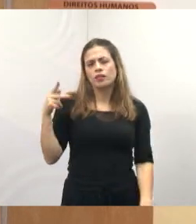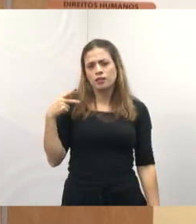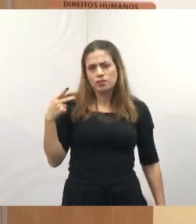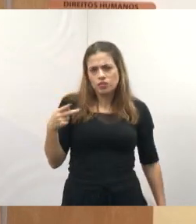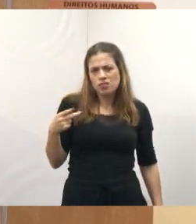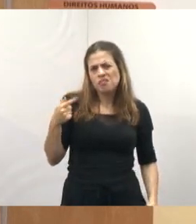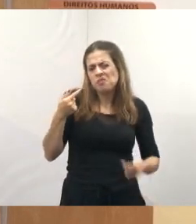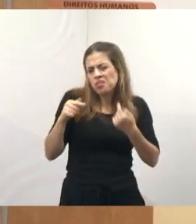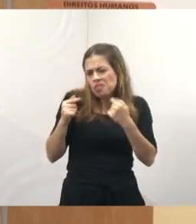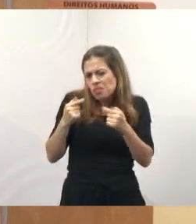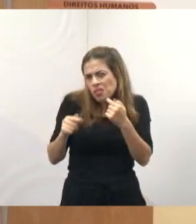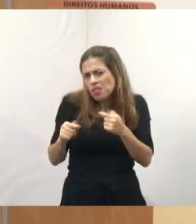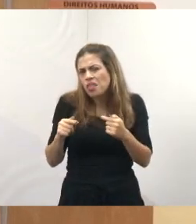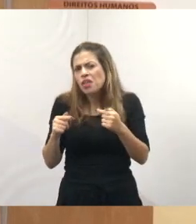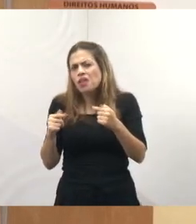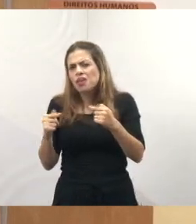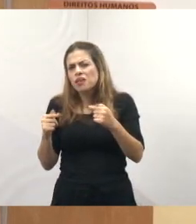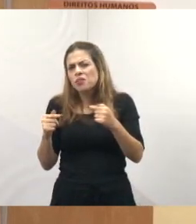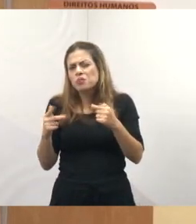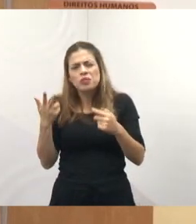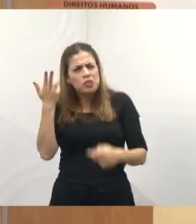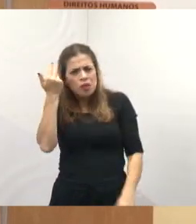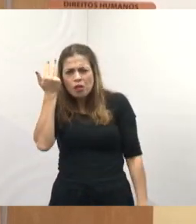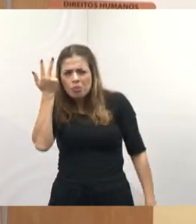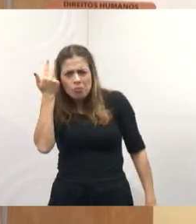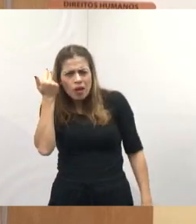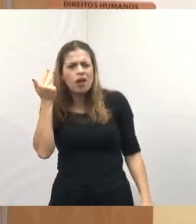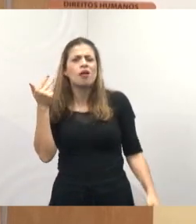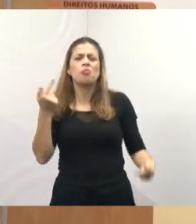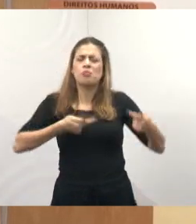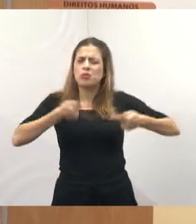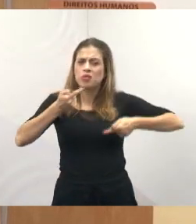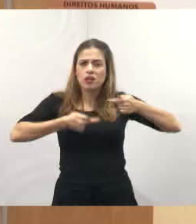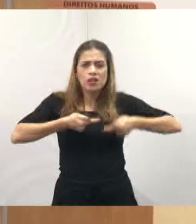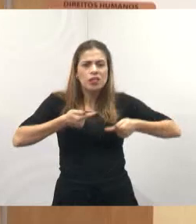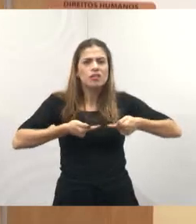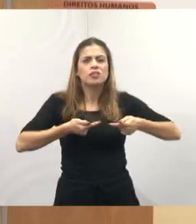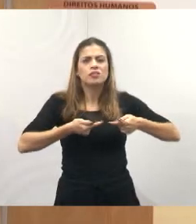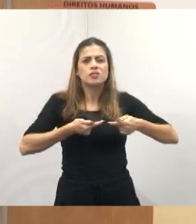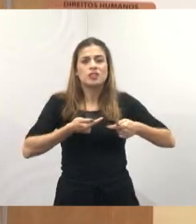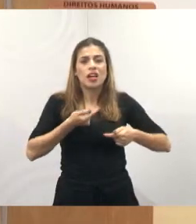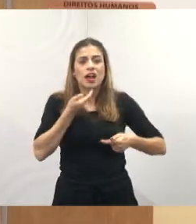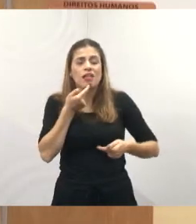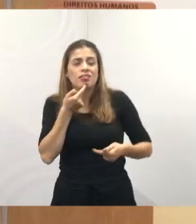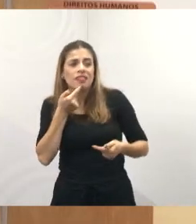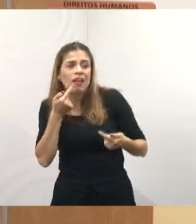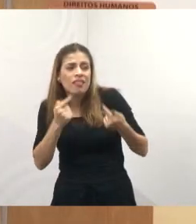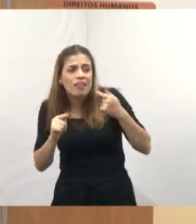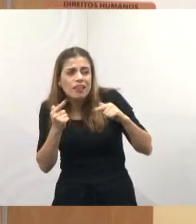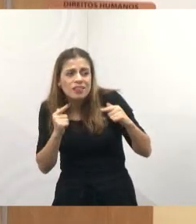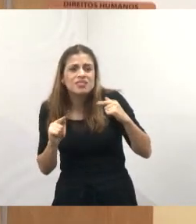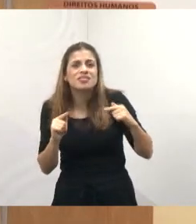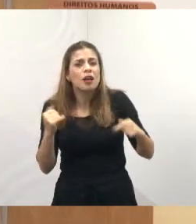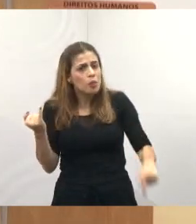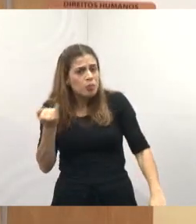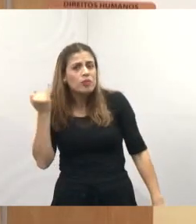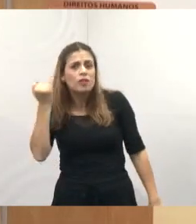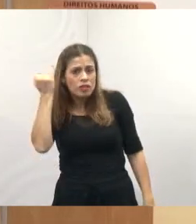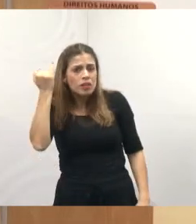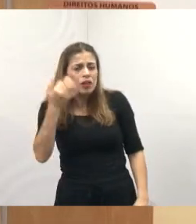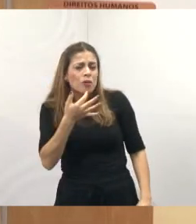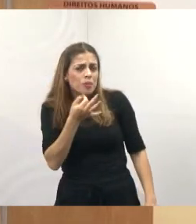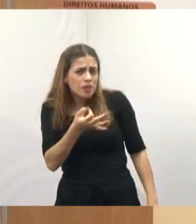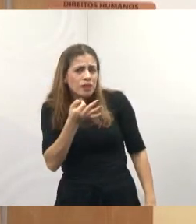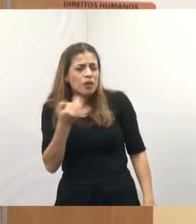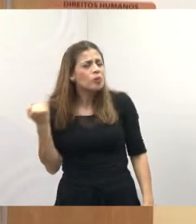isso faz parte do discurso, né? E é importante, e é como eu sempre falo, a crítica ela é importante, porque a gente começa e passa a